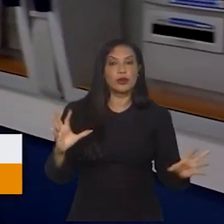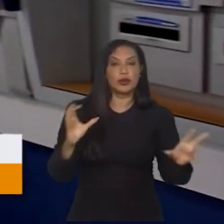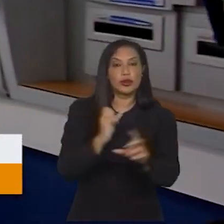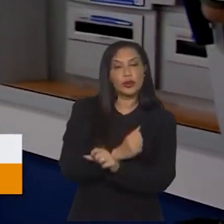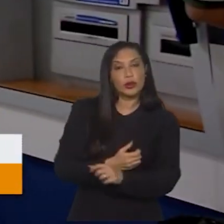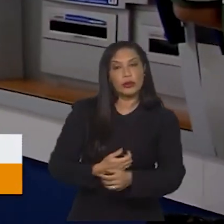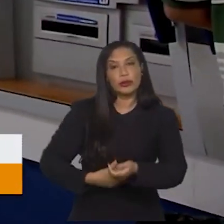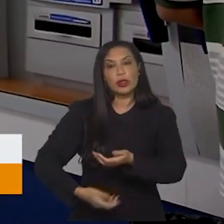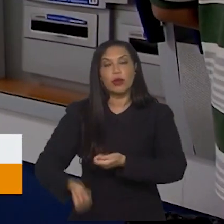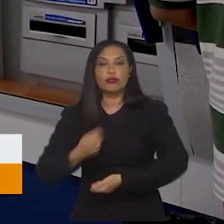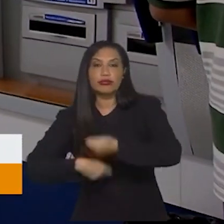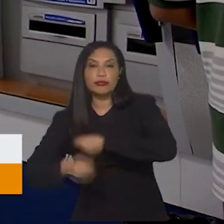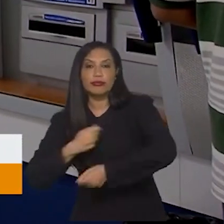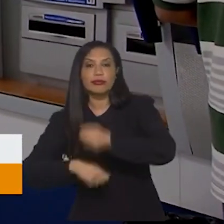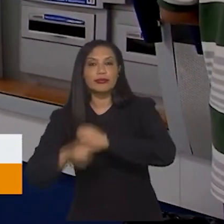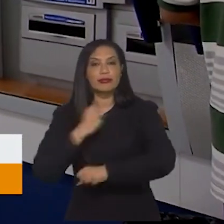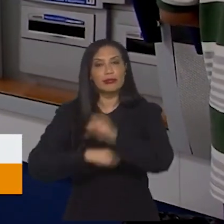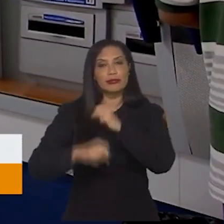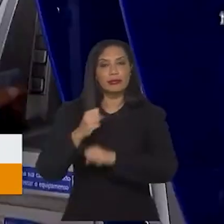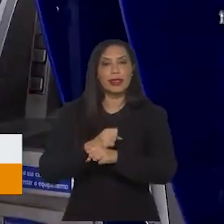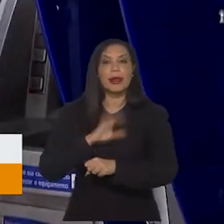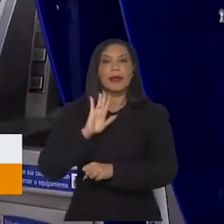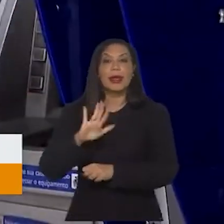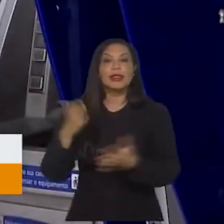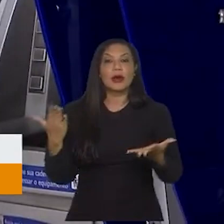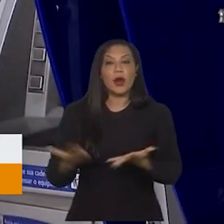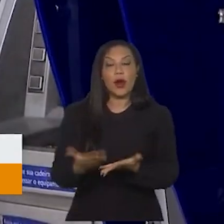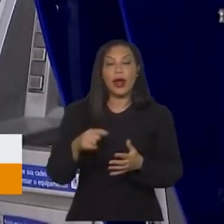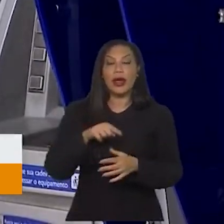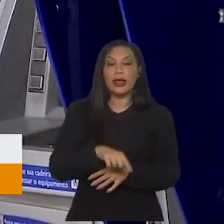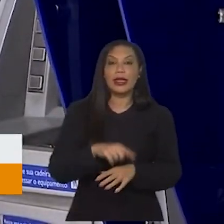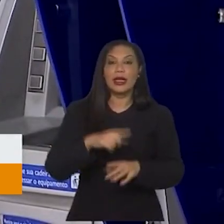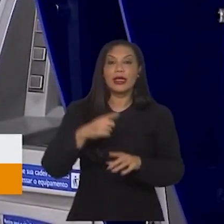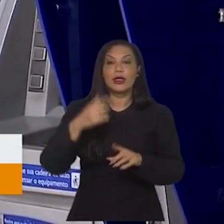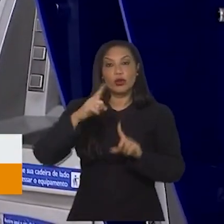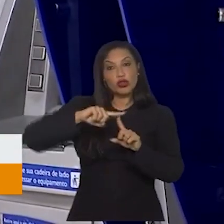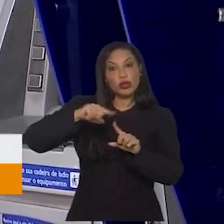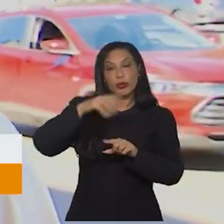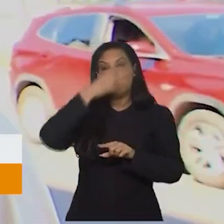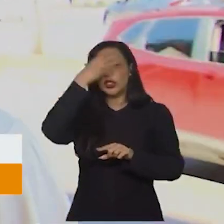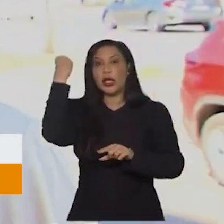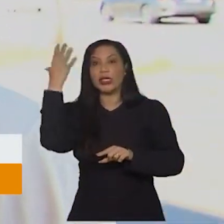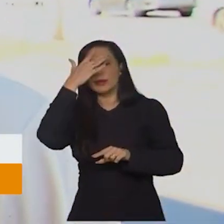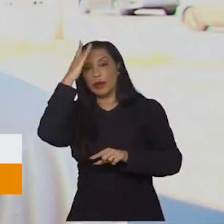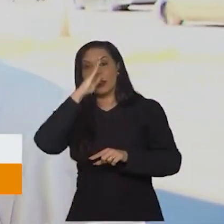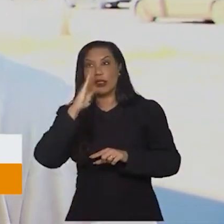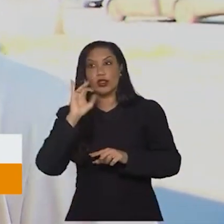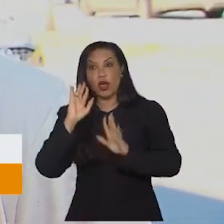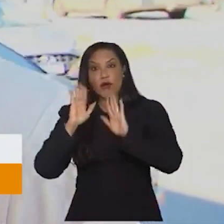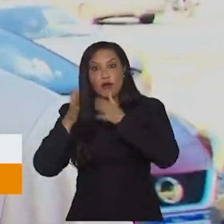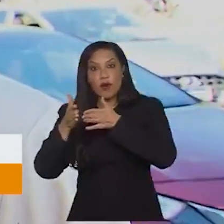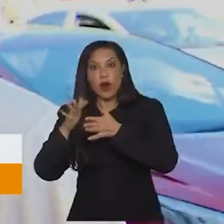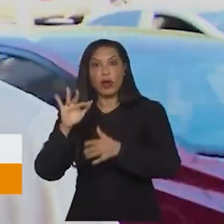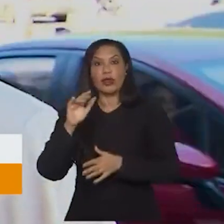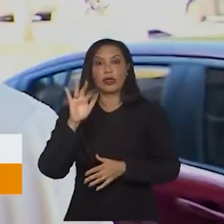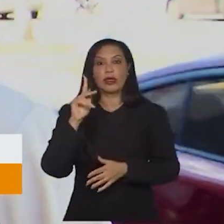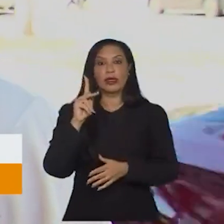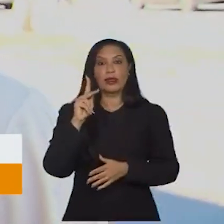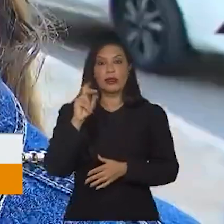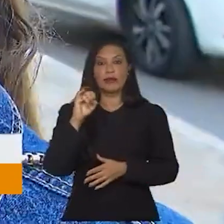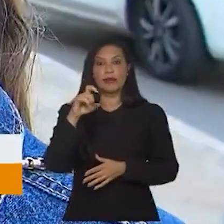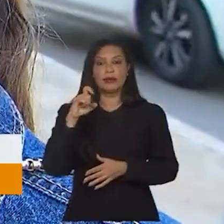transações no ano passado. A modalidade vem caindo no esquecimento dos brasileiros, tanto que os jovens questionados pela